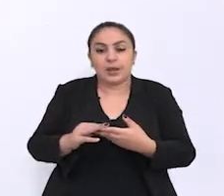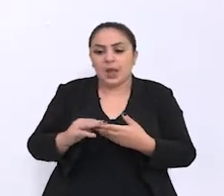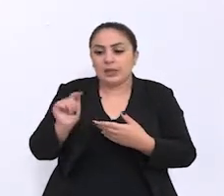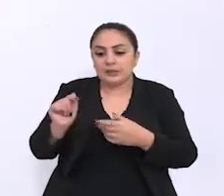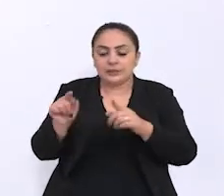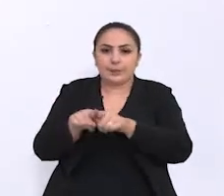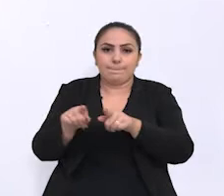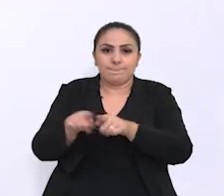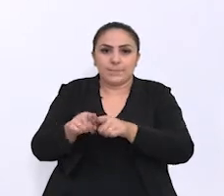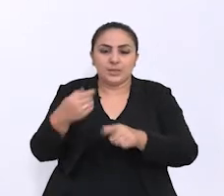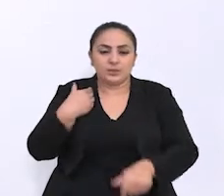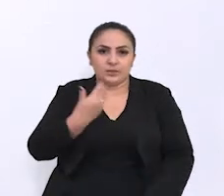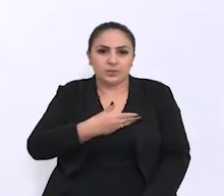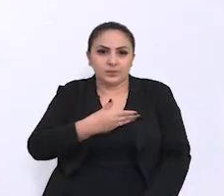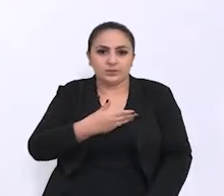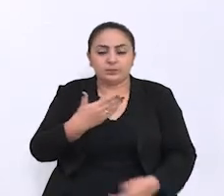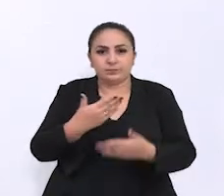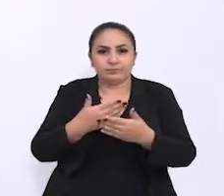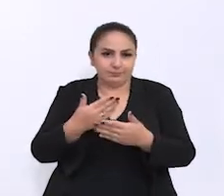E ali então,